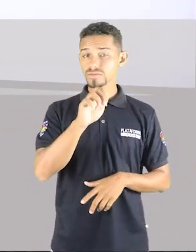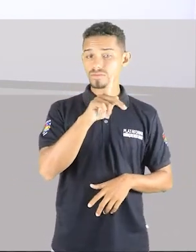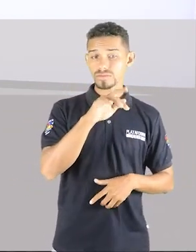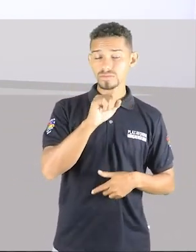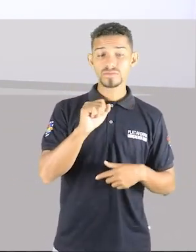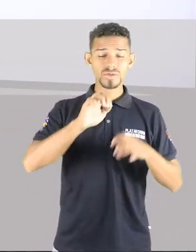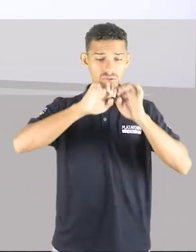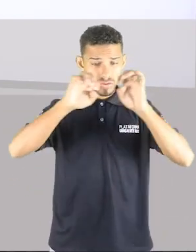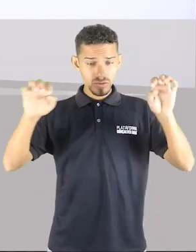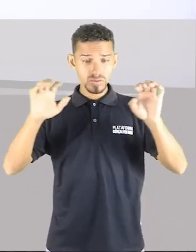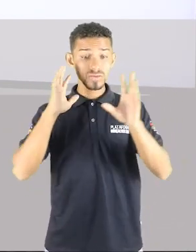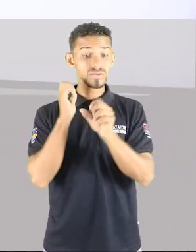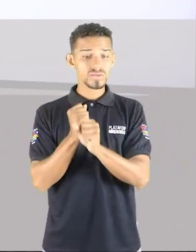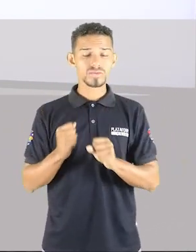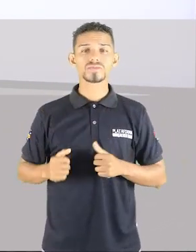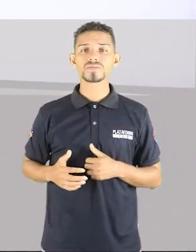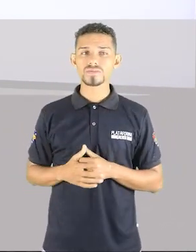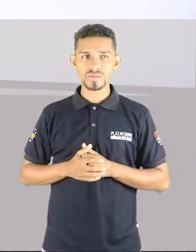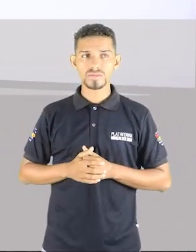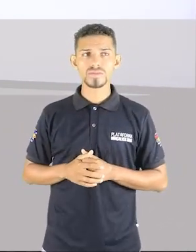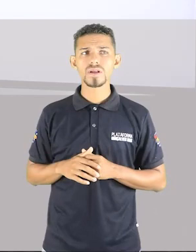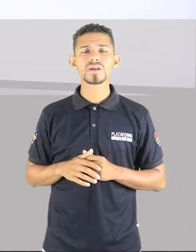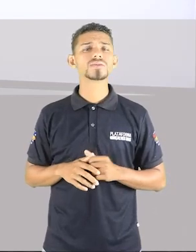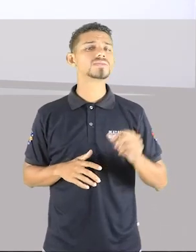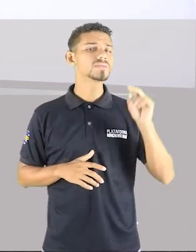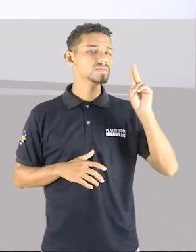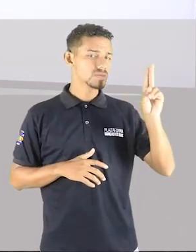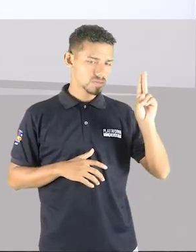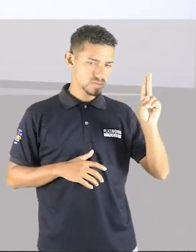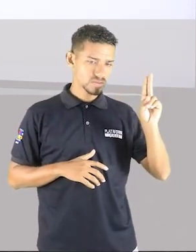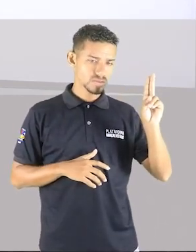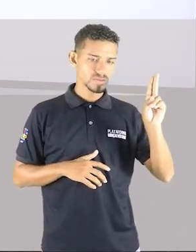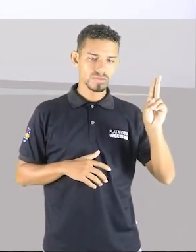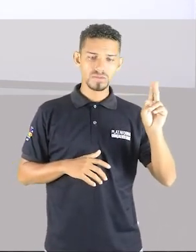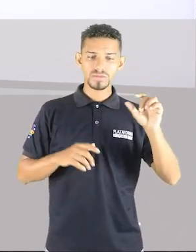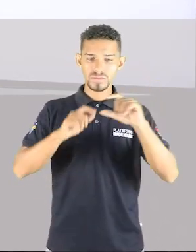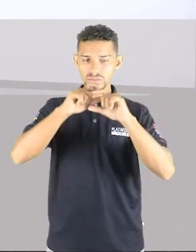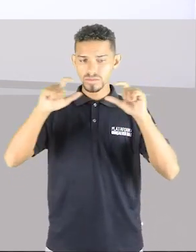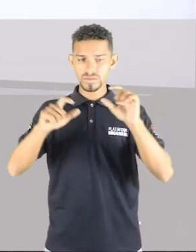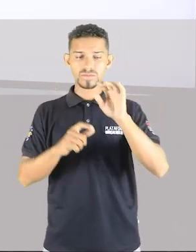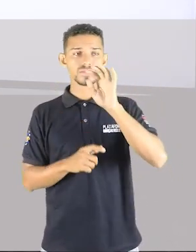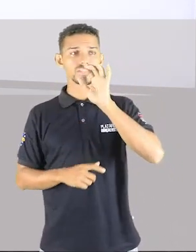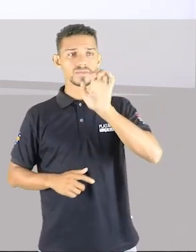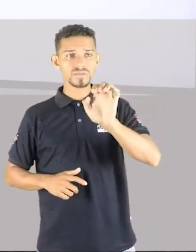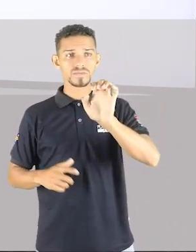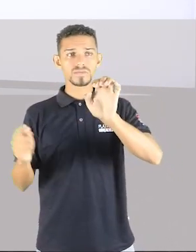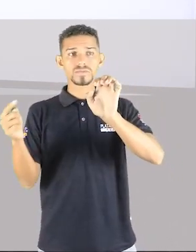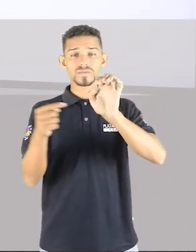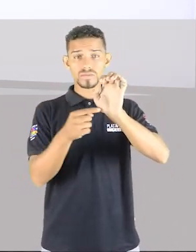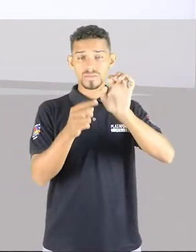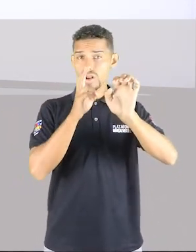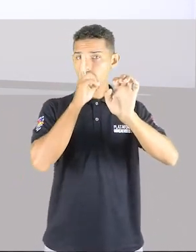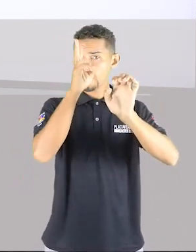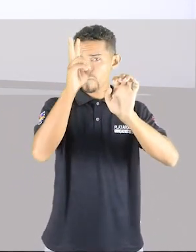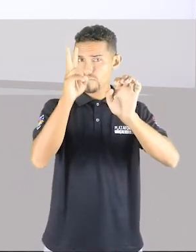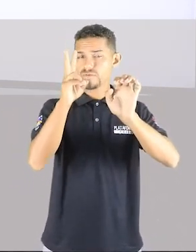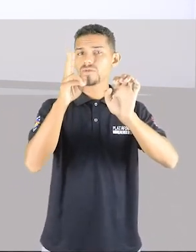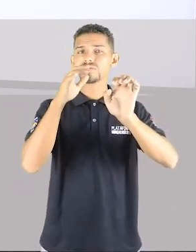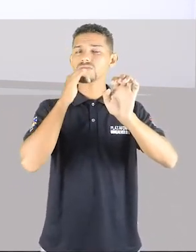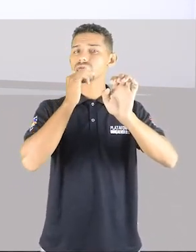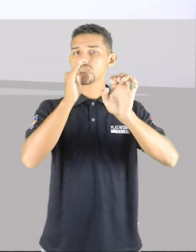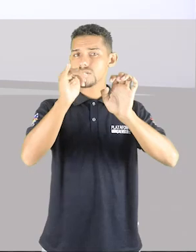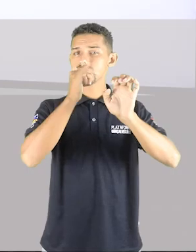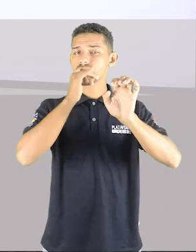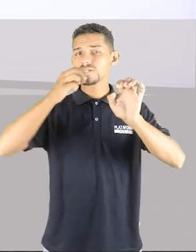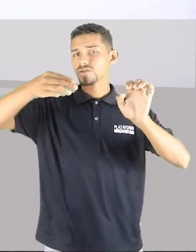foi vista na aula passada que é a diferença de potencial nos terminais do receptor é igual a força contra